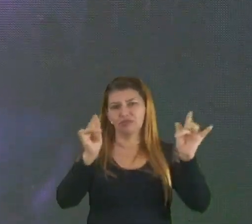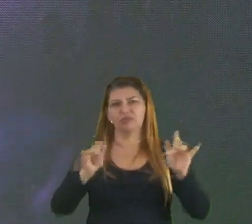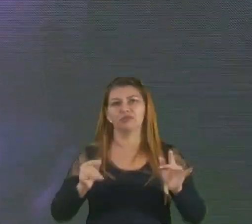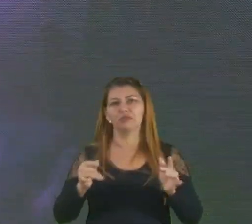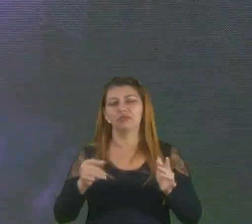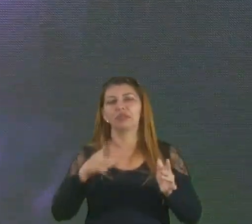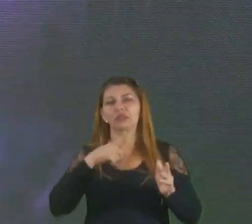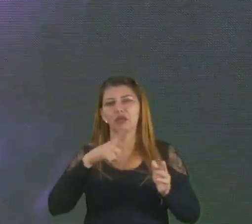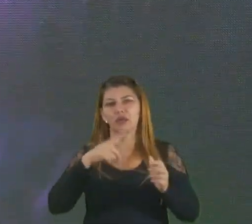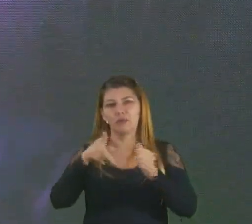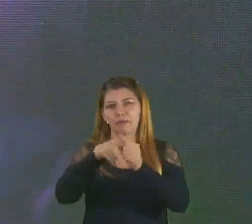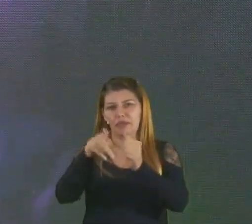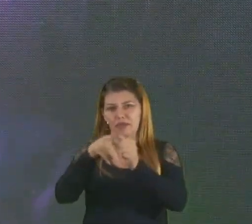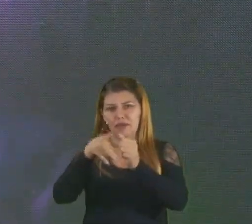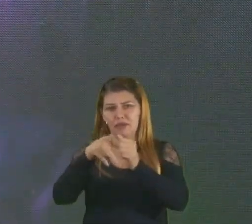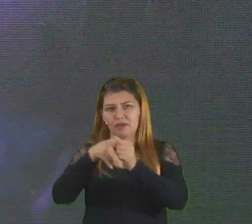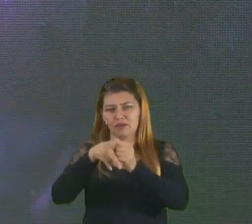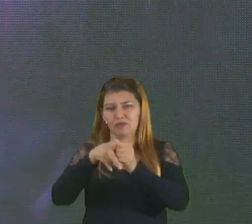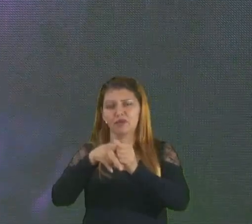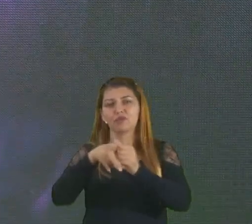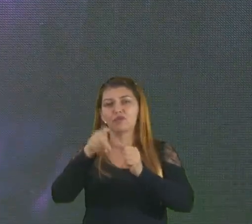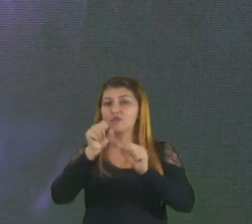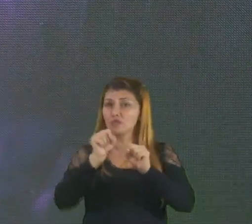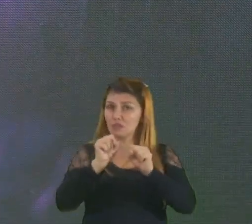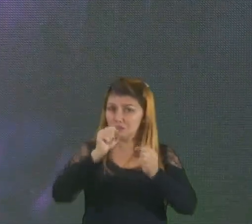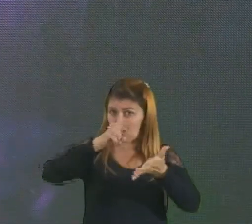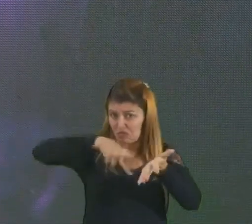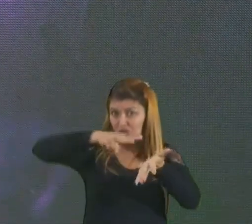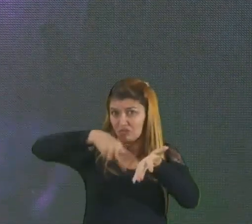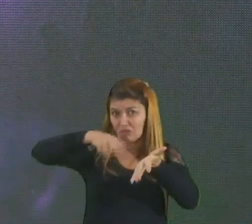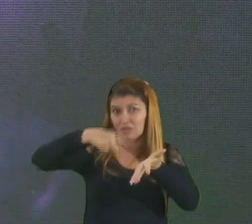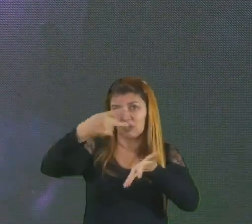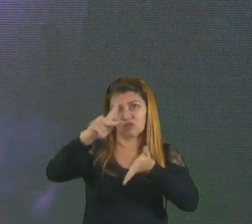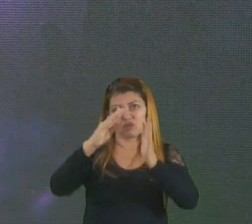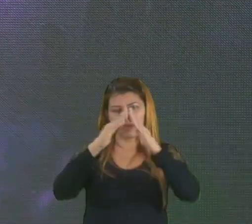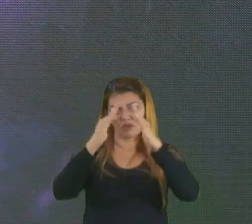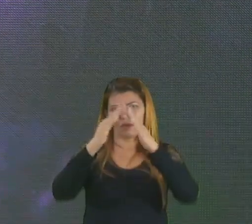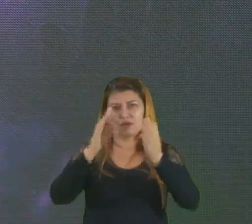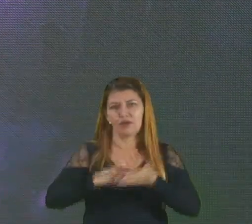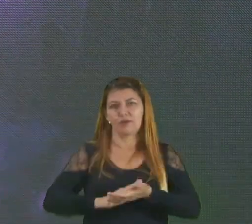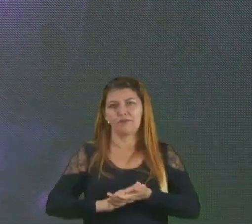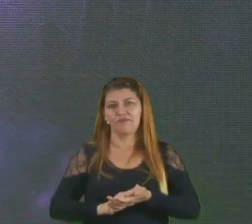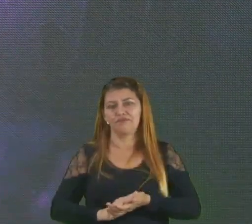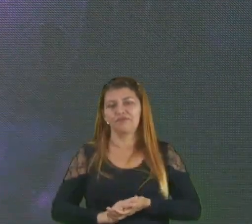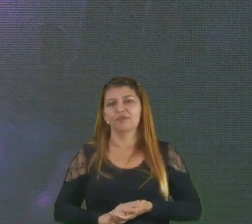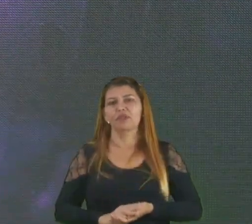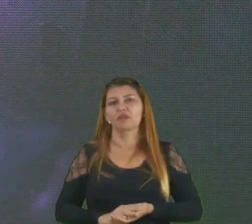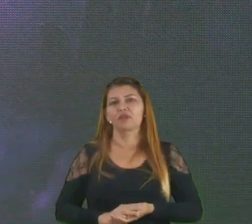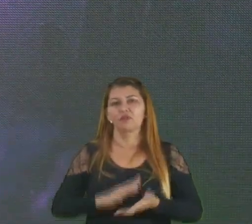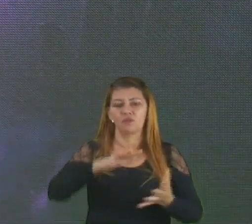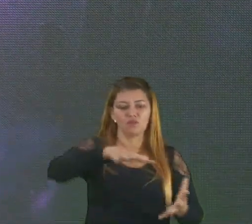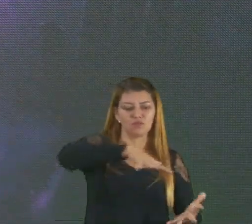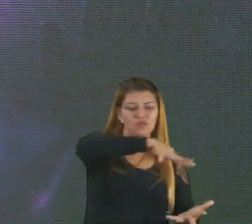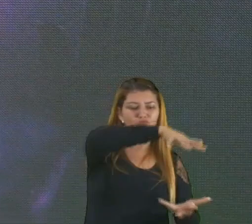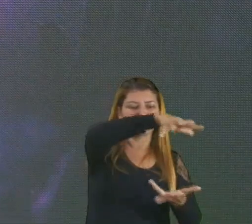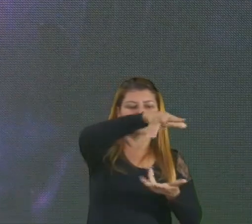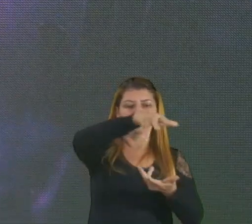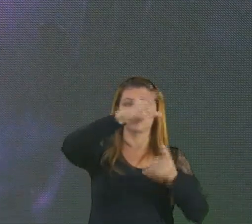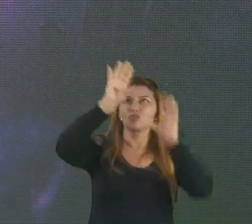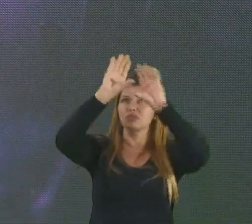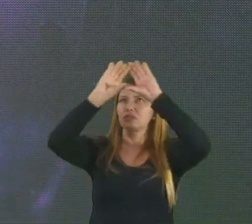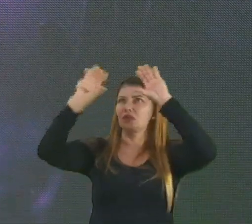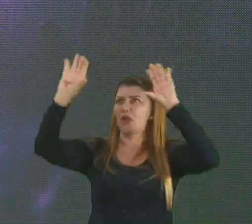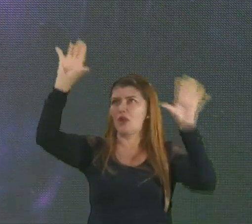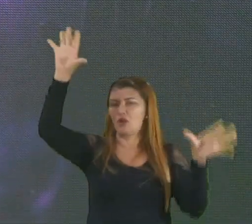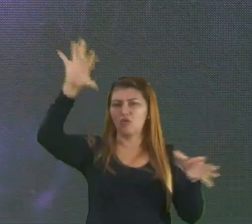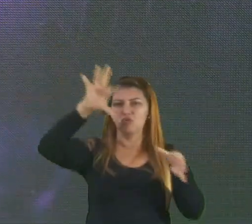1 Pedro, 2 Pedro, depois você pode ler na sua casa. Os céus e a terra se enrolarão e